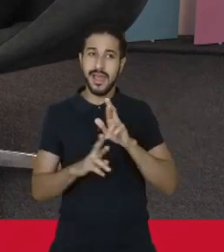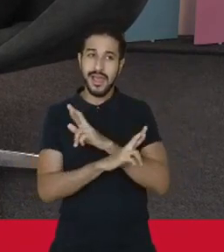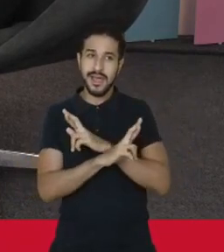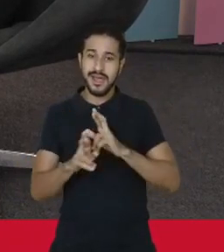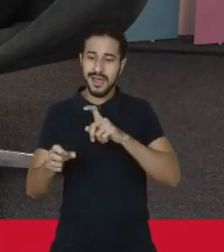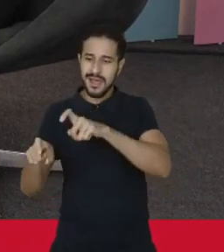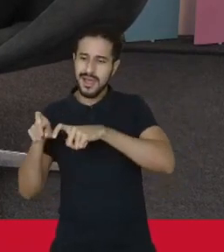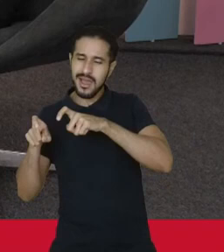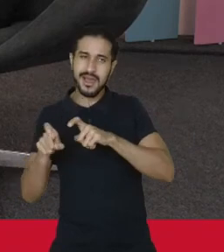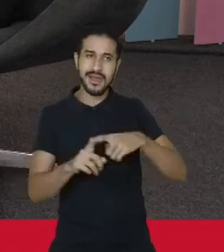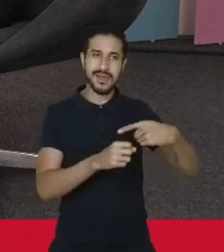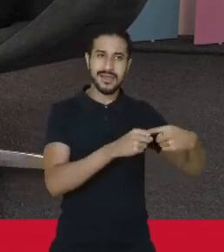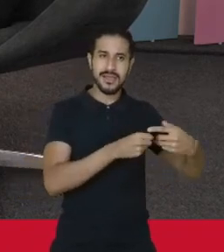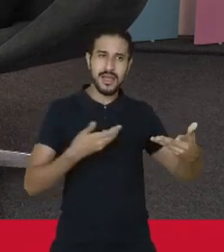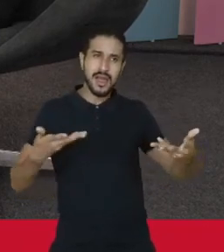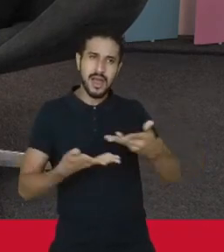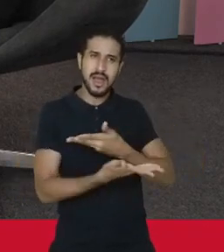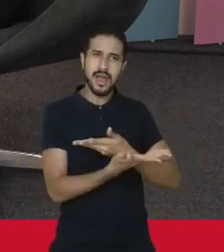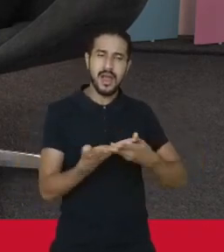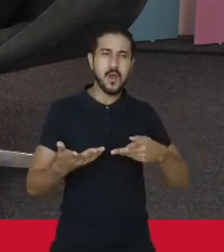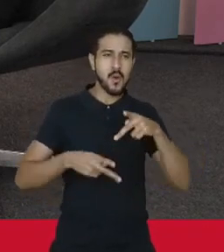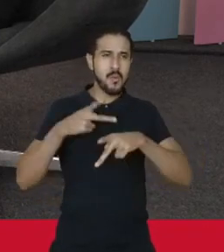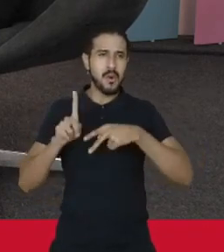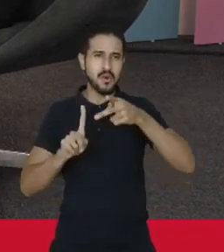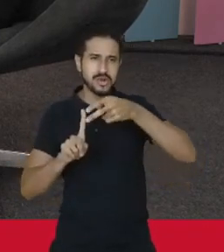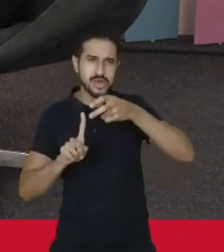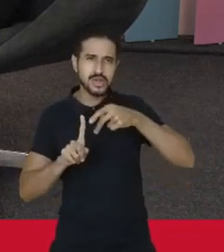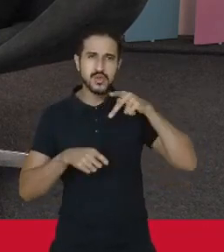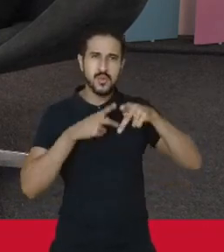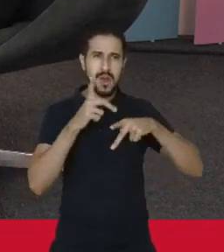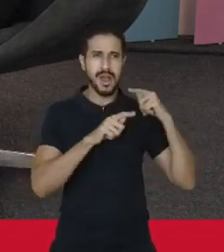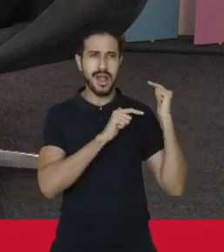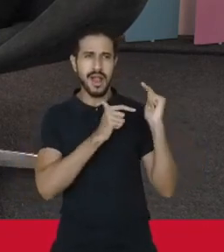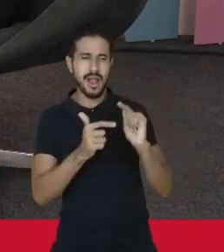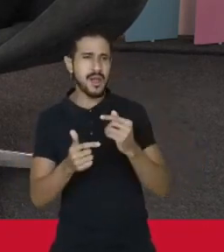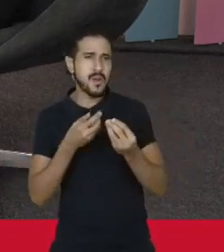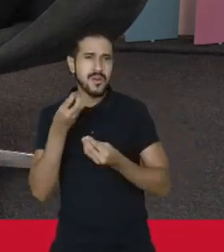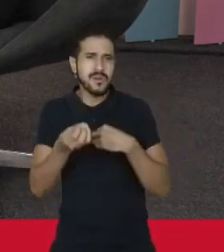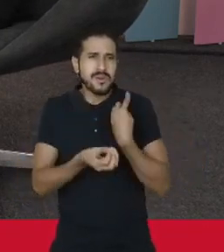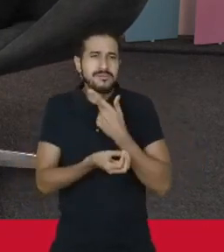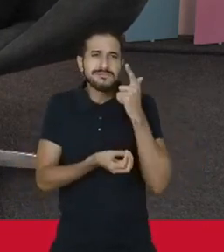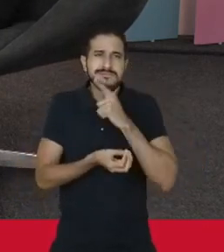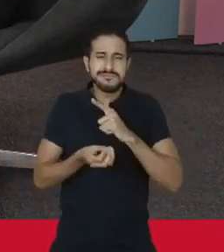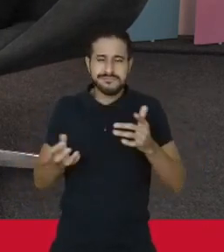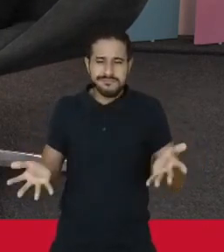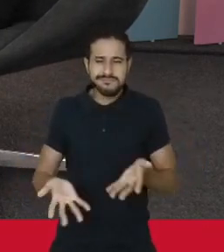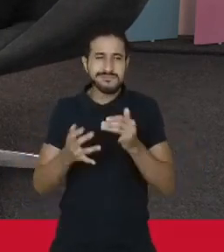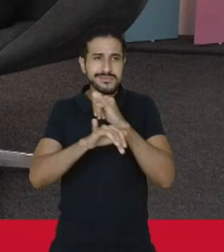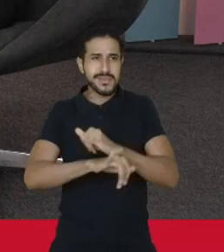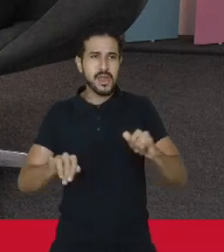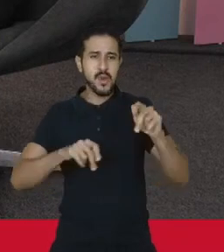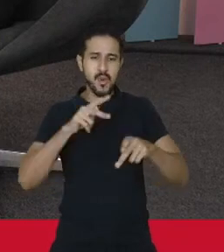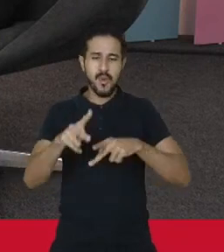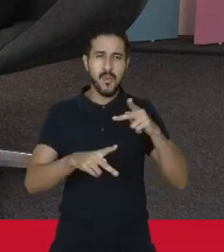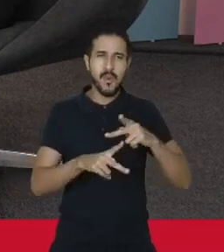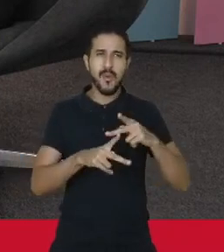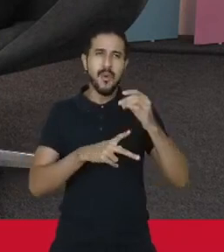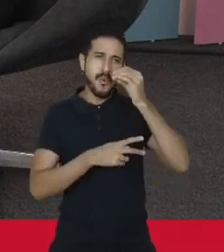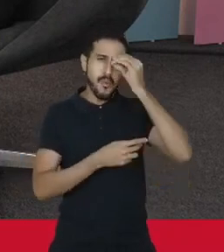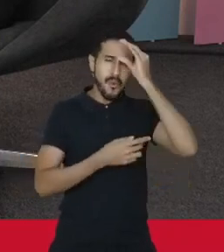cidade-campo, né, com o povo indígena, com os povos originários. Como que a gente faz para a população se engajar,